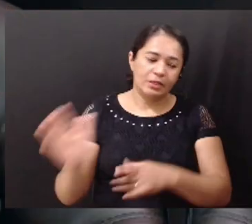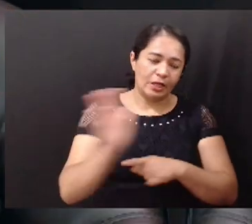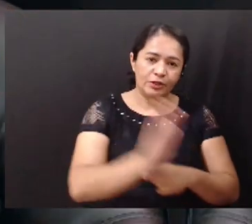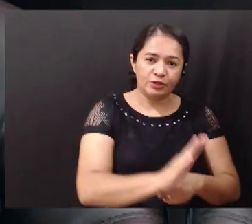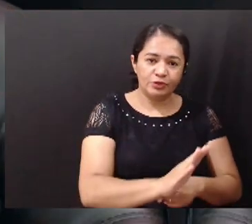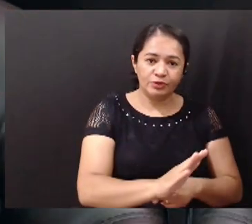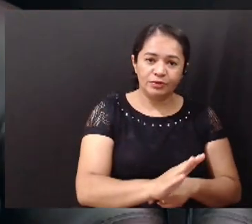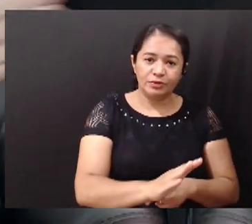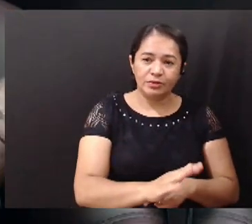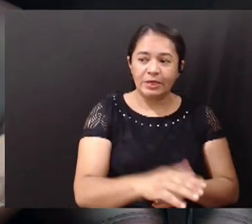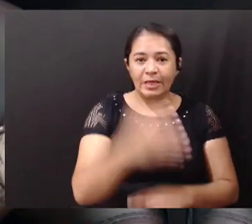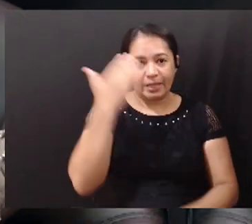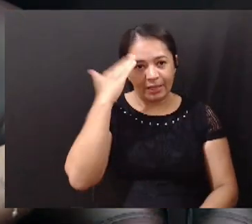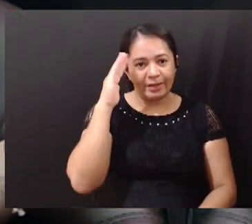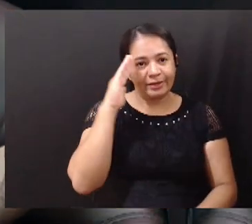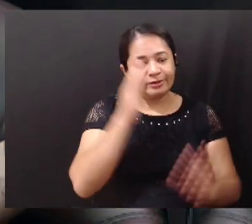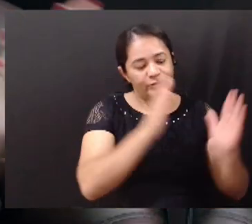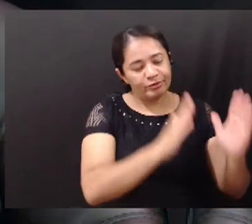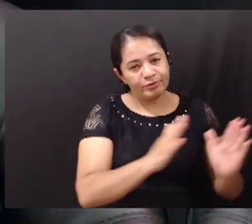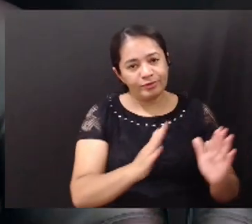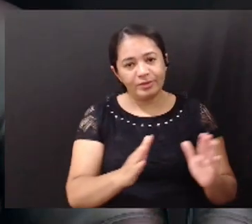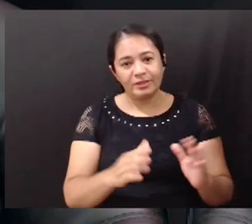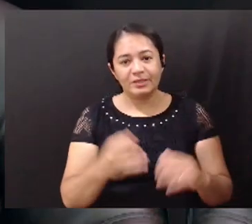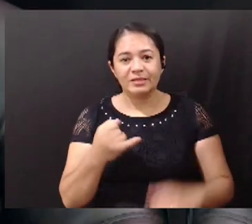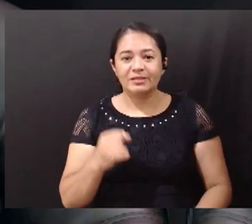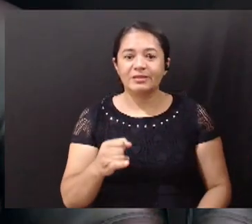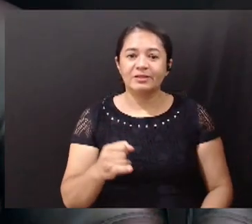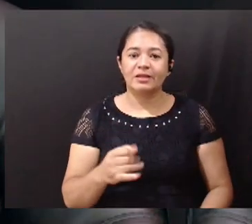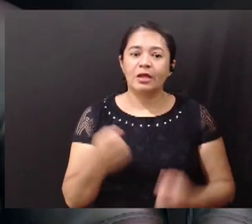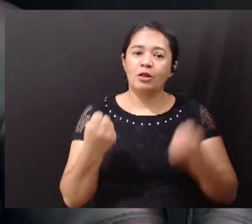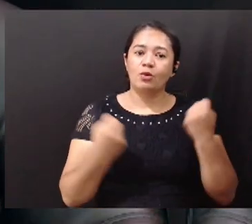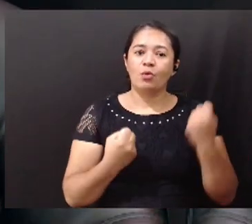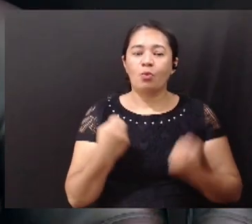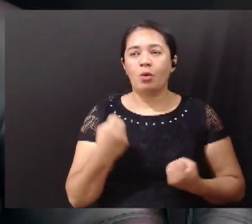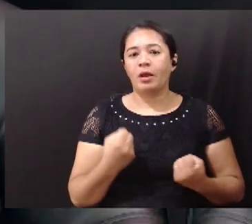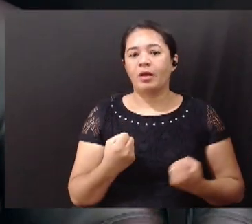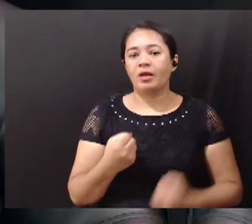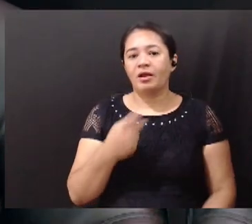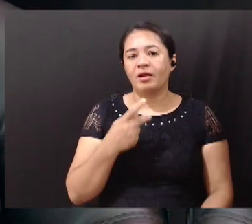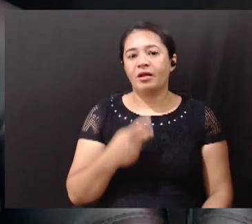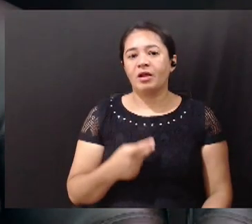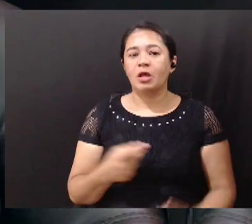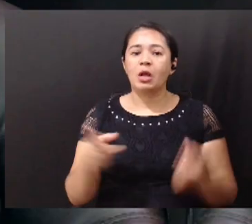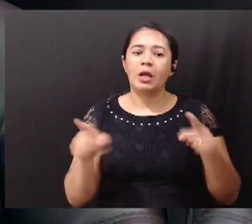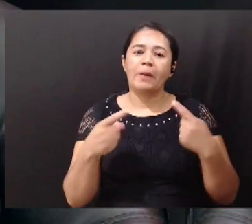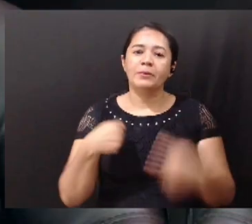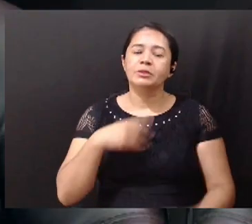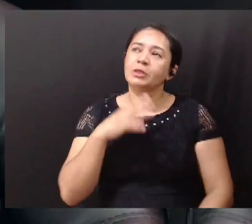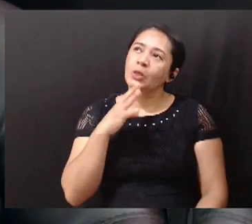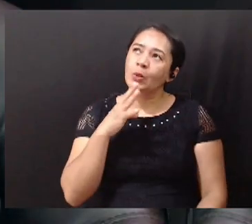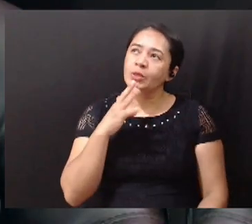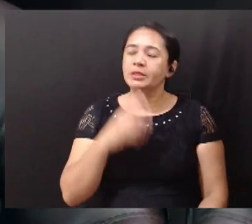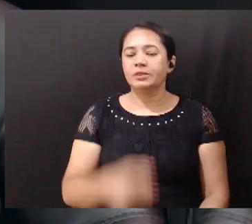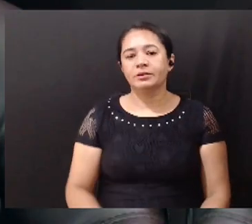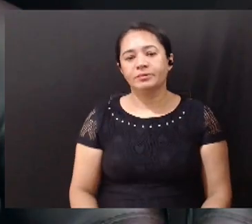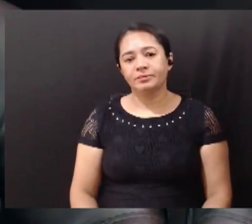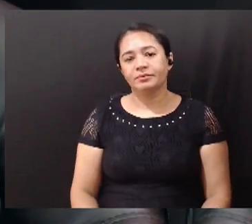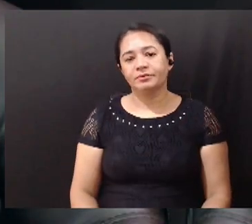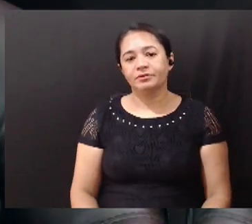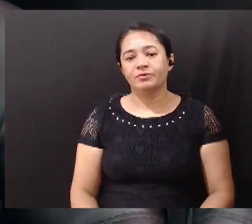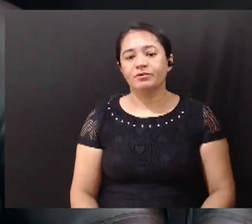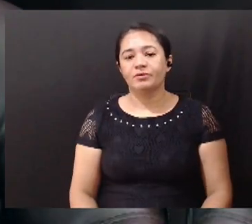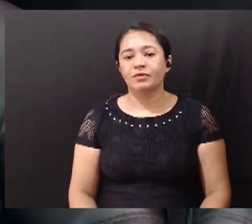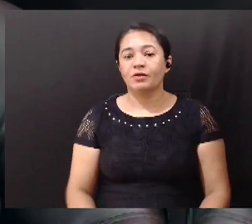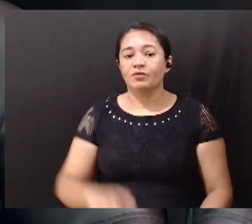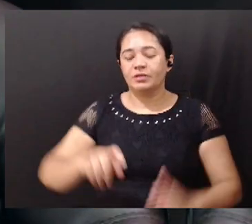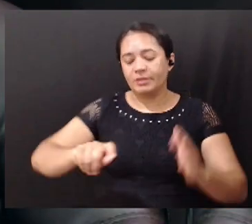processo. Perfeito. Quando ela entra no carro, ela fala assim, coloca a música que eu conheço. Você tá ligando o carro, você tá pondo o